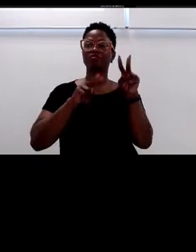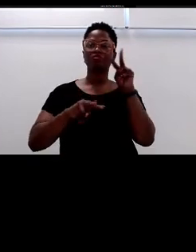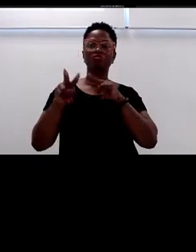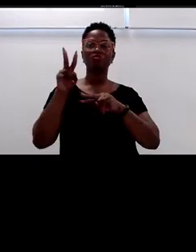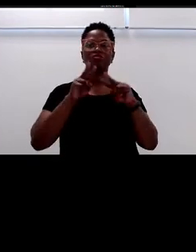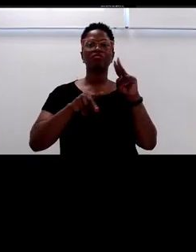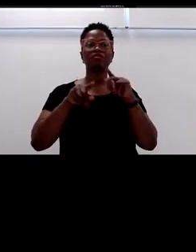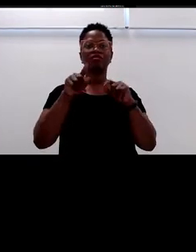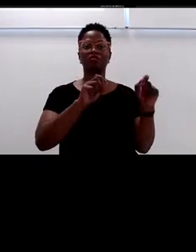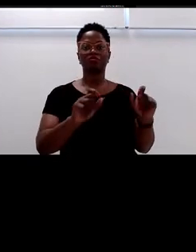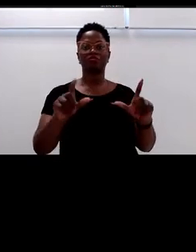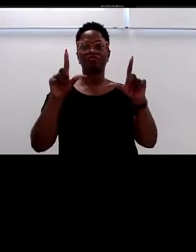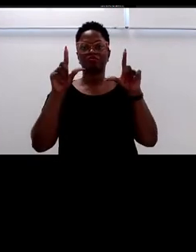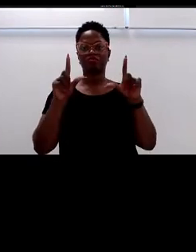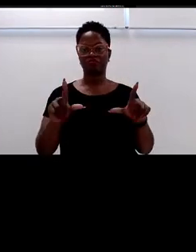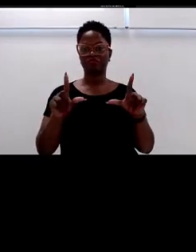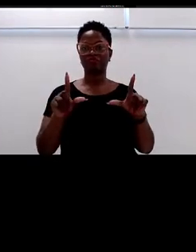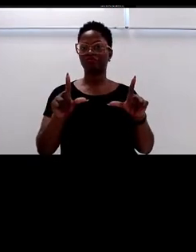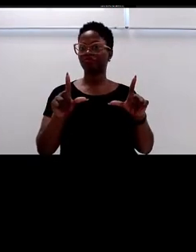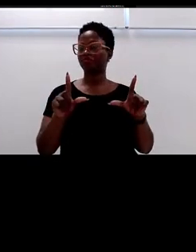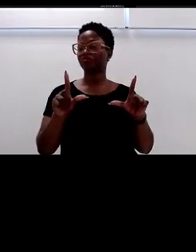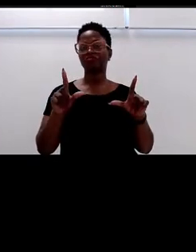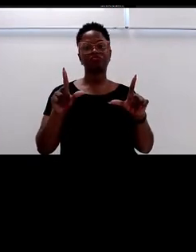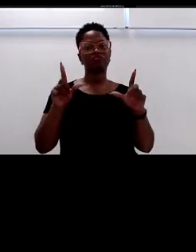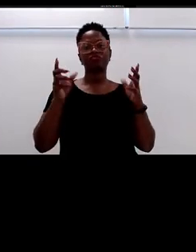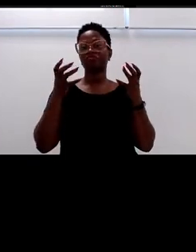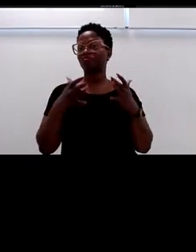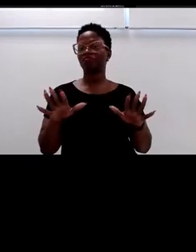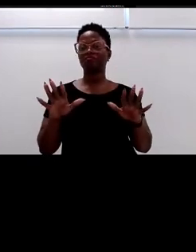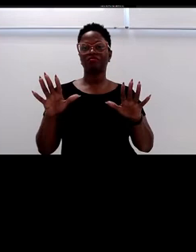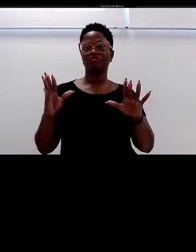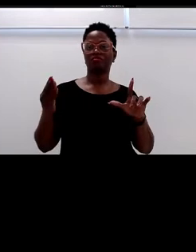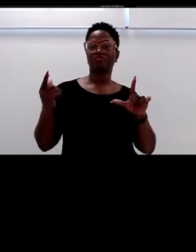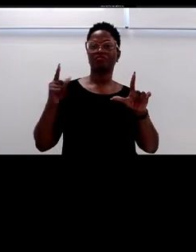figura. Não me atrevi a trazer essa figura para o primeiro plano.